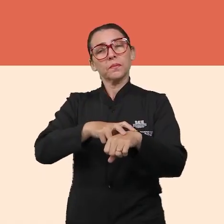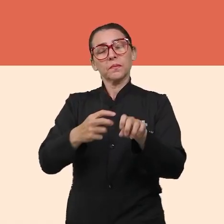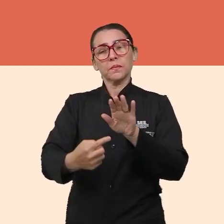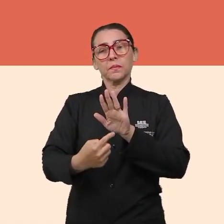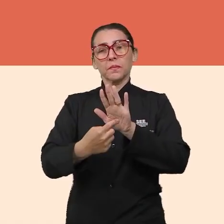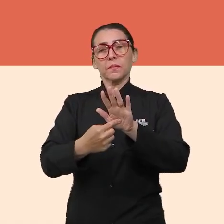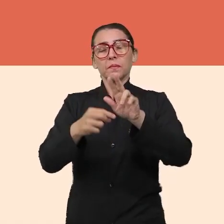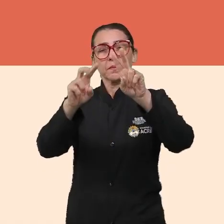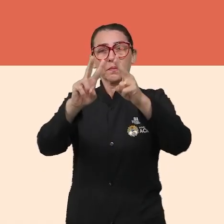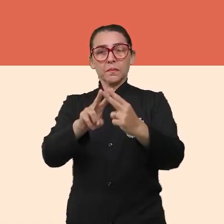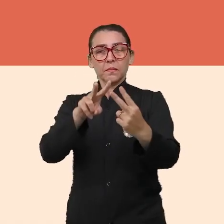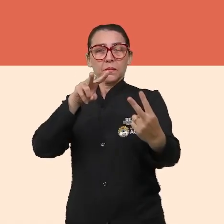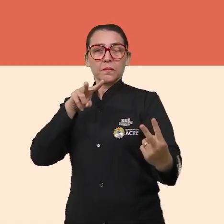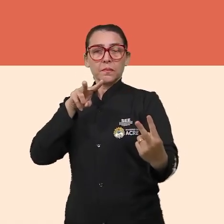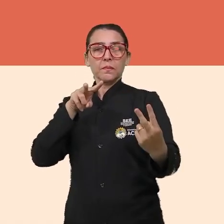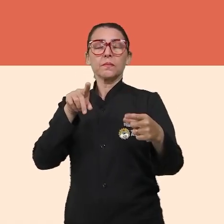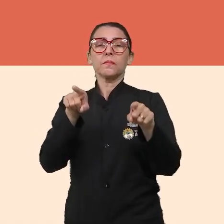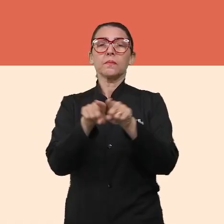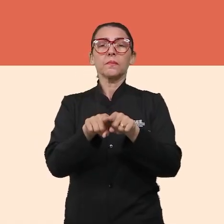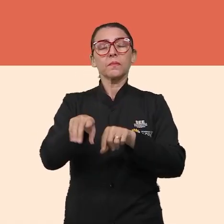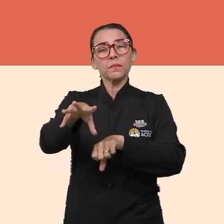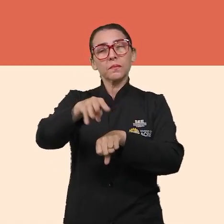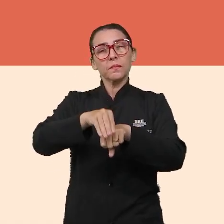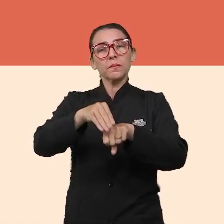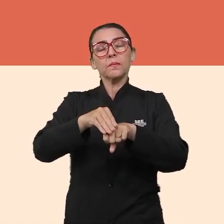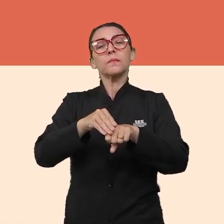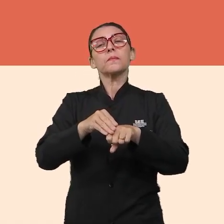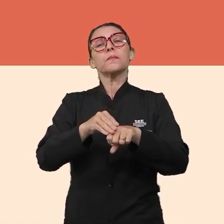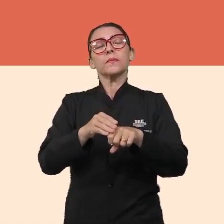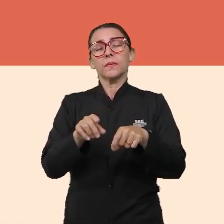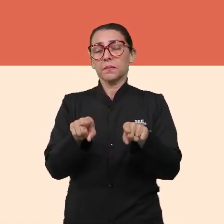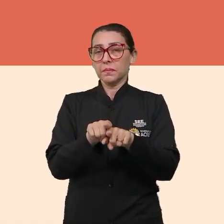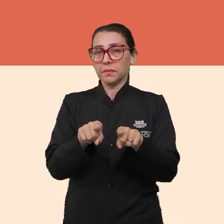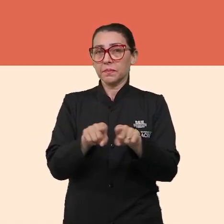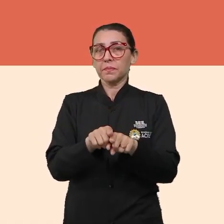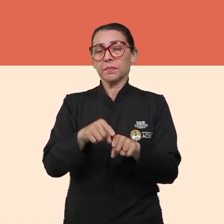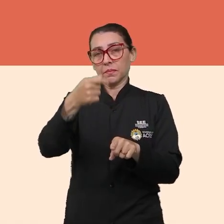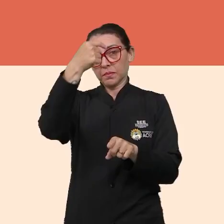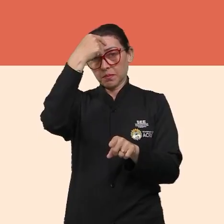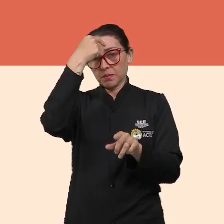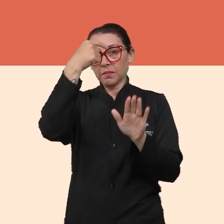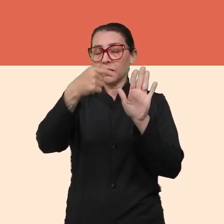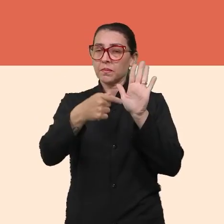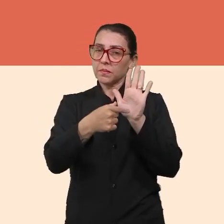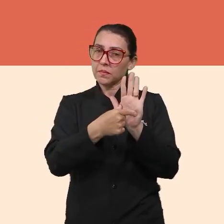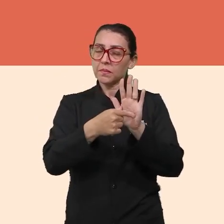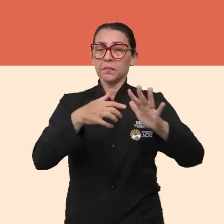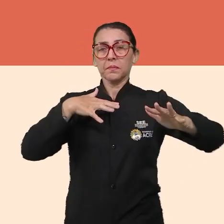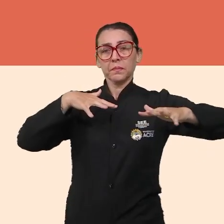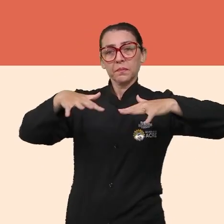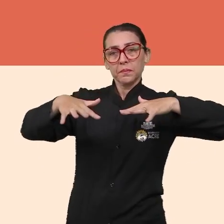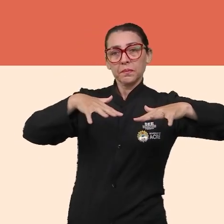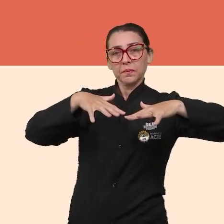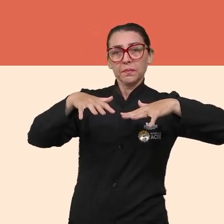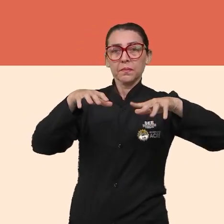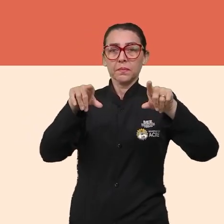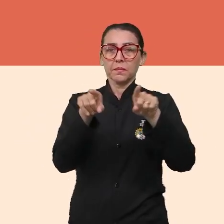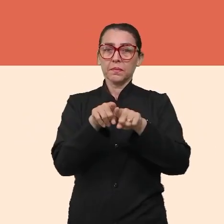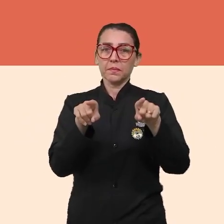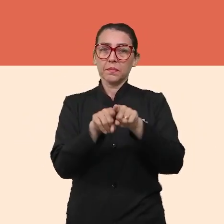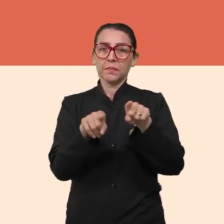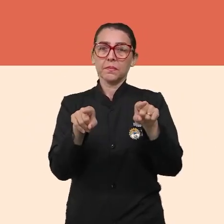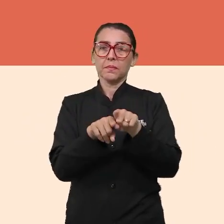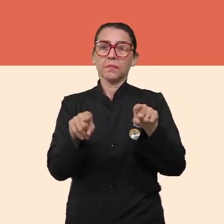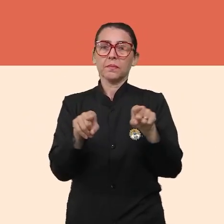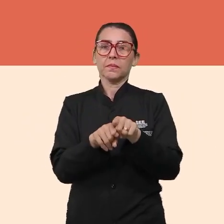apresentações virtuais tornam o aprendizado mais acessível, e a IA, né, e a captura de movimento tornam esses